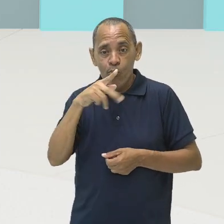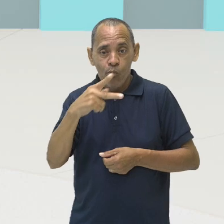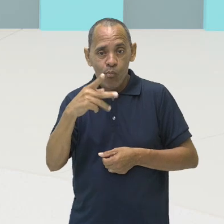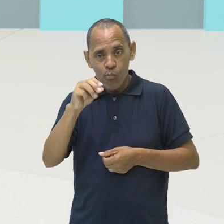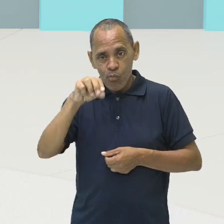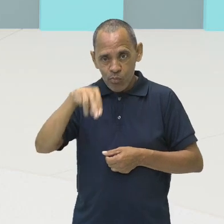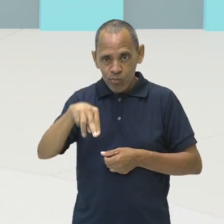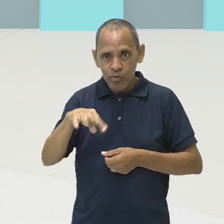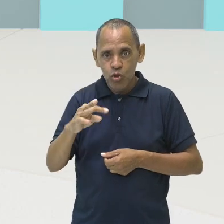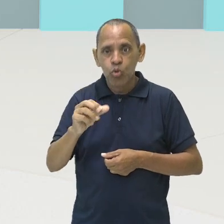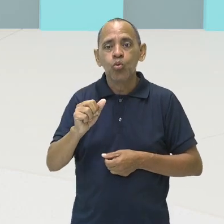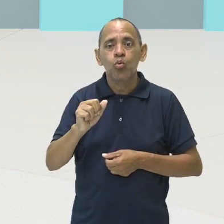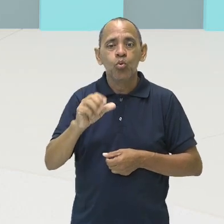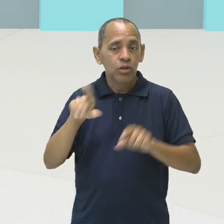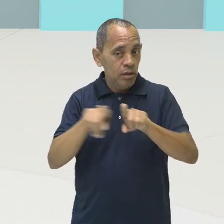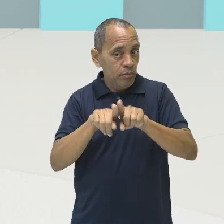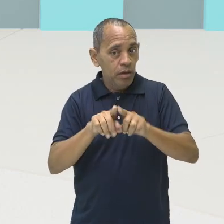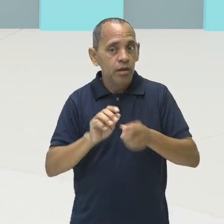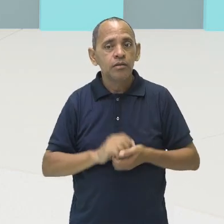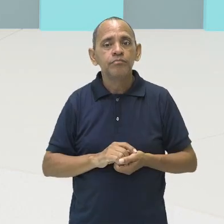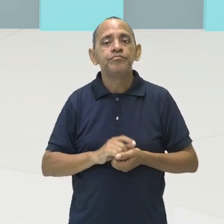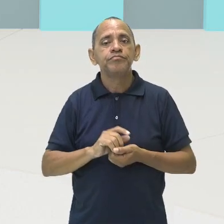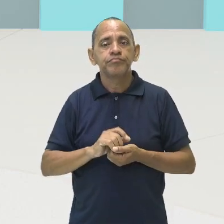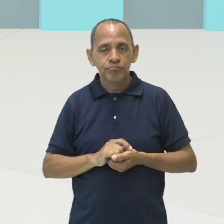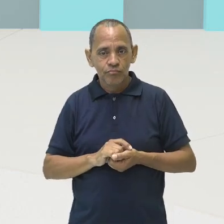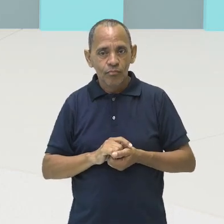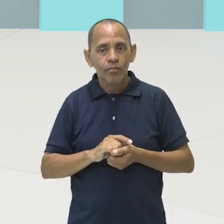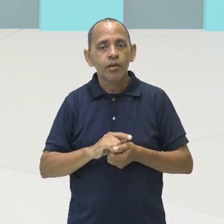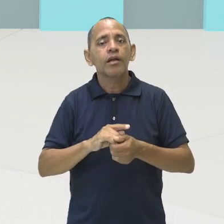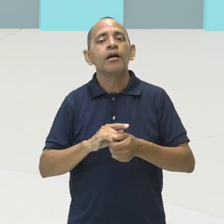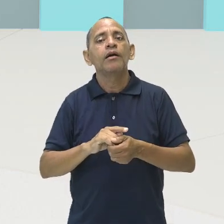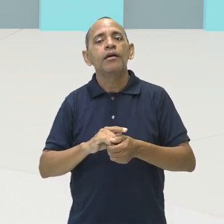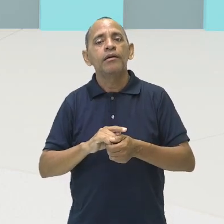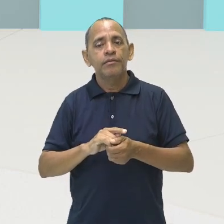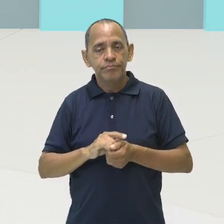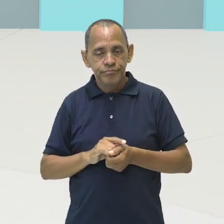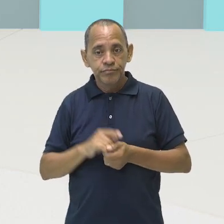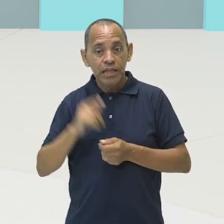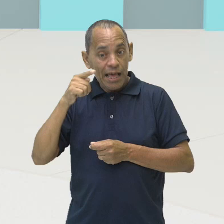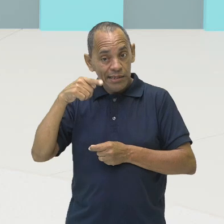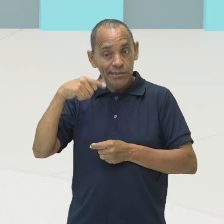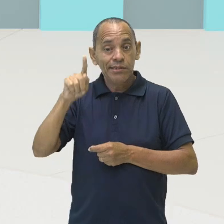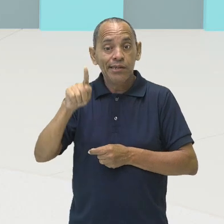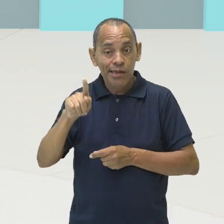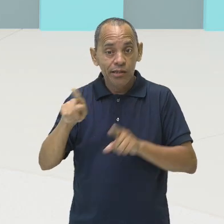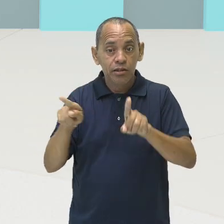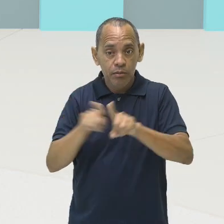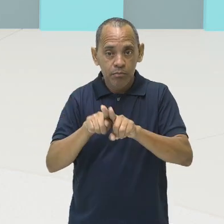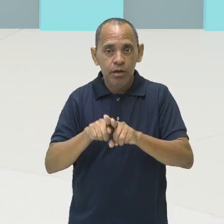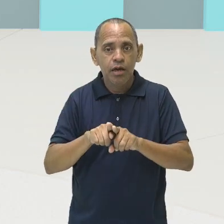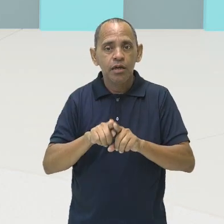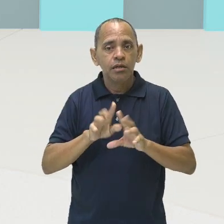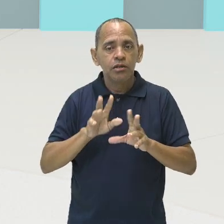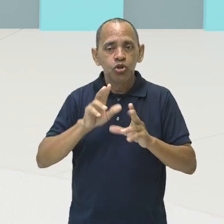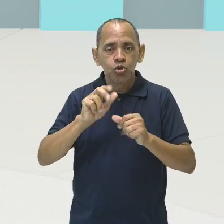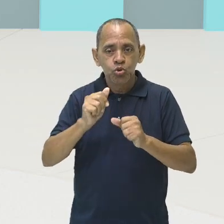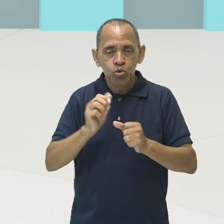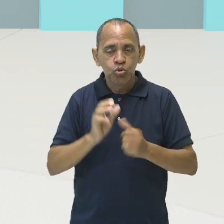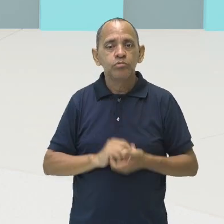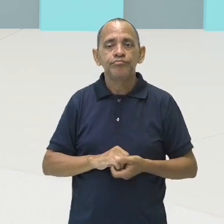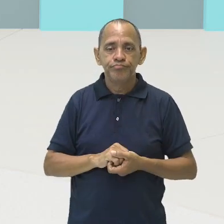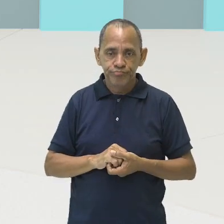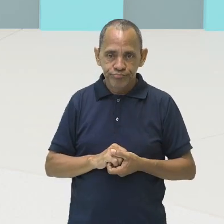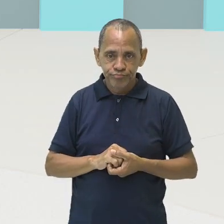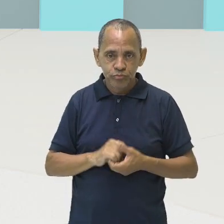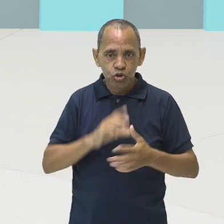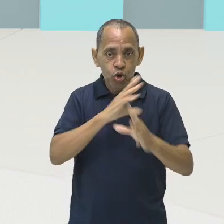aí os sinais gráficos, nós temos acentuação gráfica, né? Nós temos conjunções que